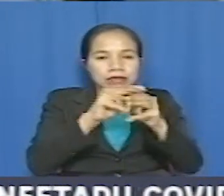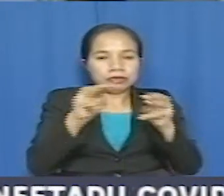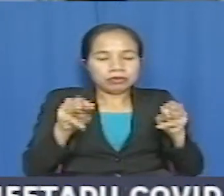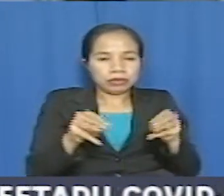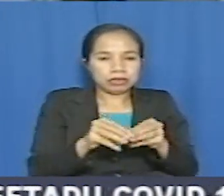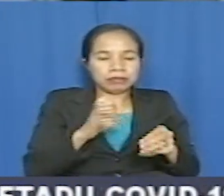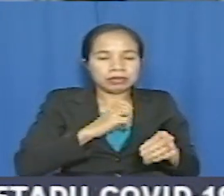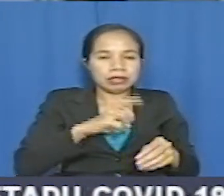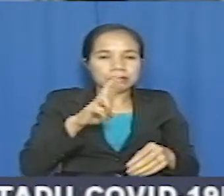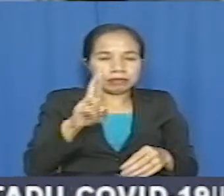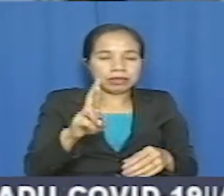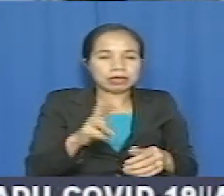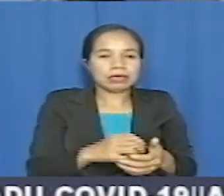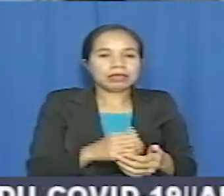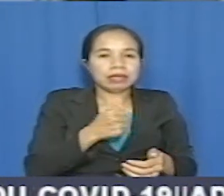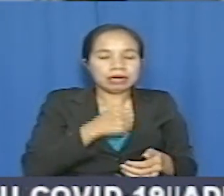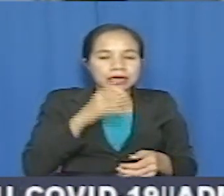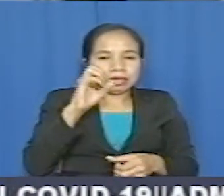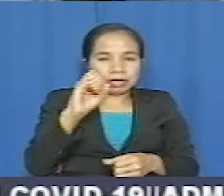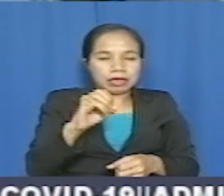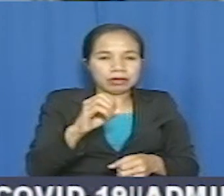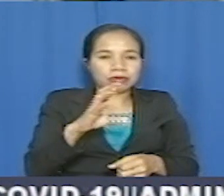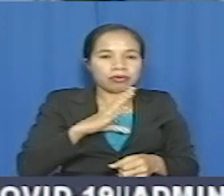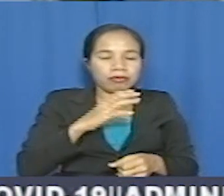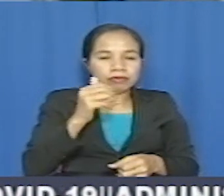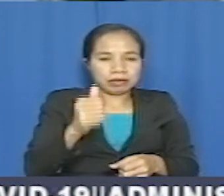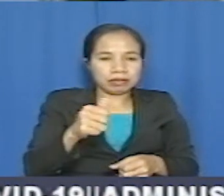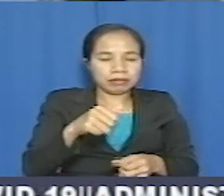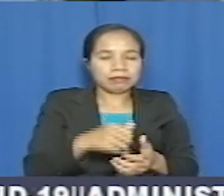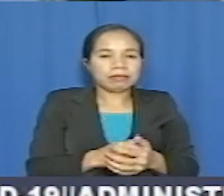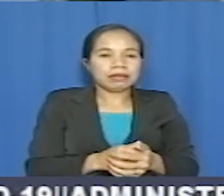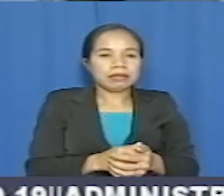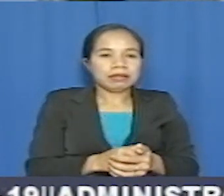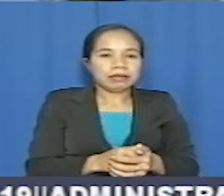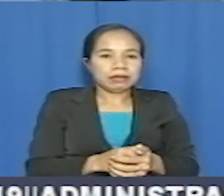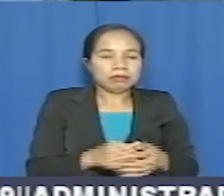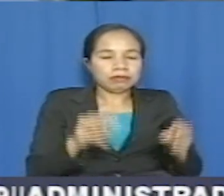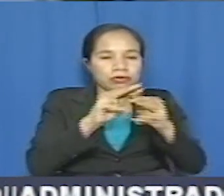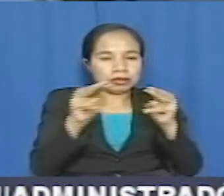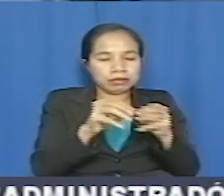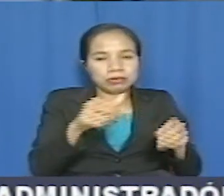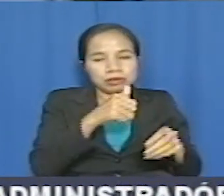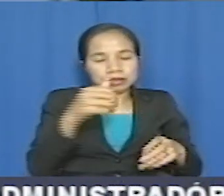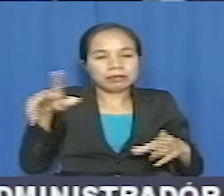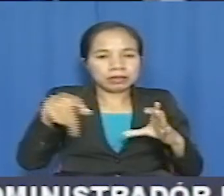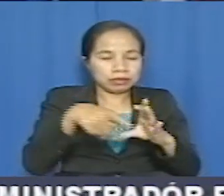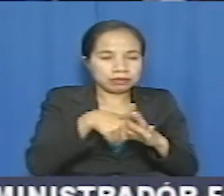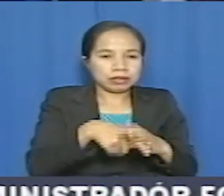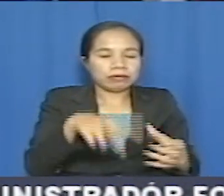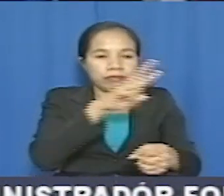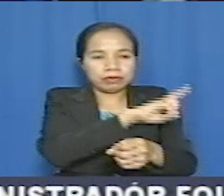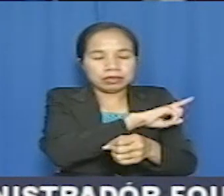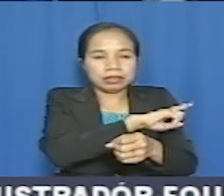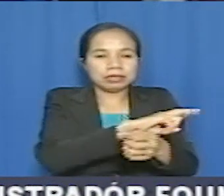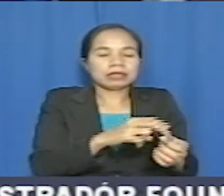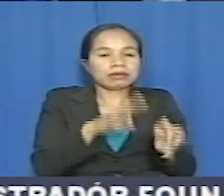sal hermera ainaro kovalima ka ministero munisipiu balu karek ninia partisipasan se menos ba